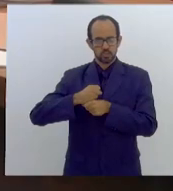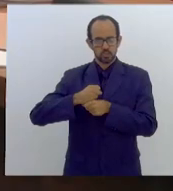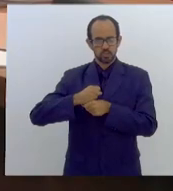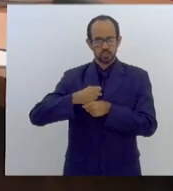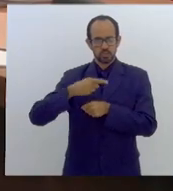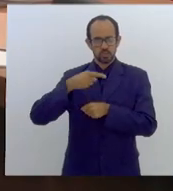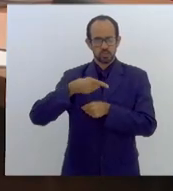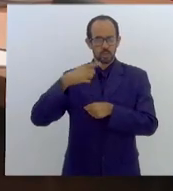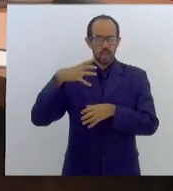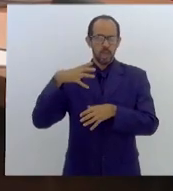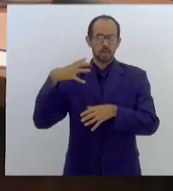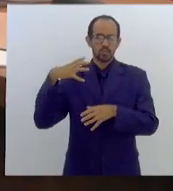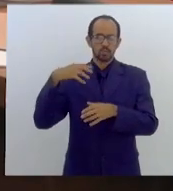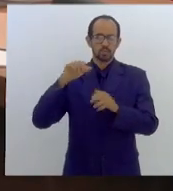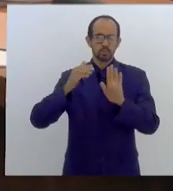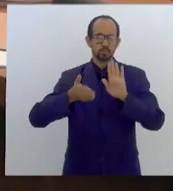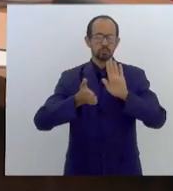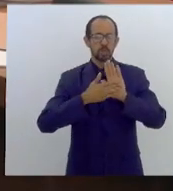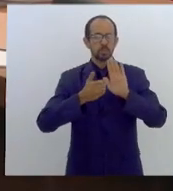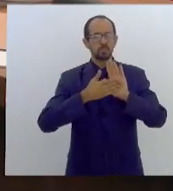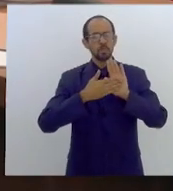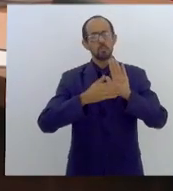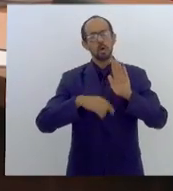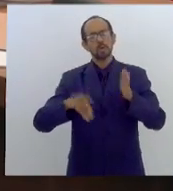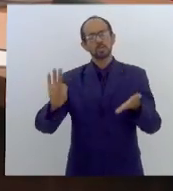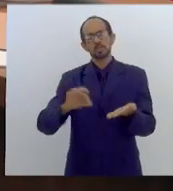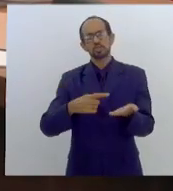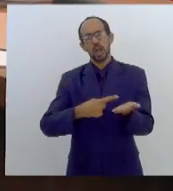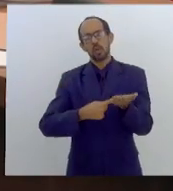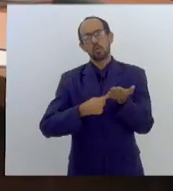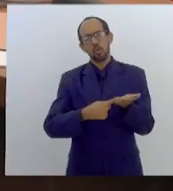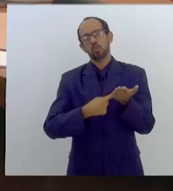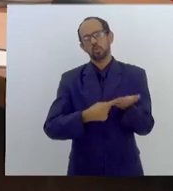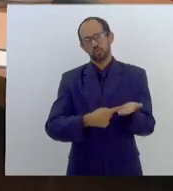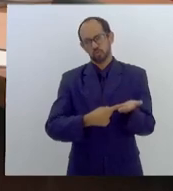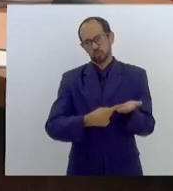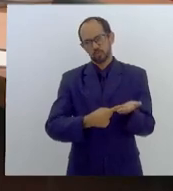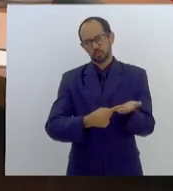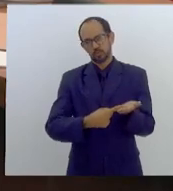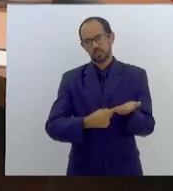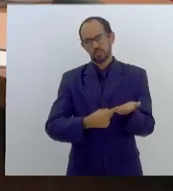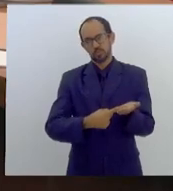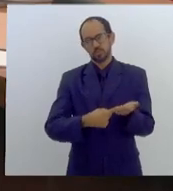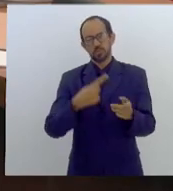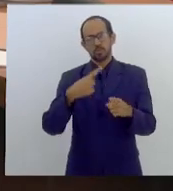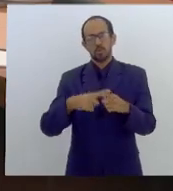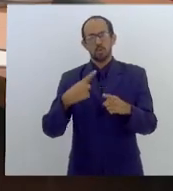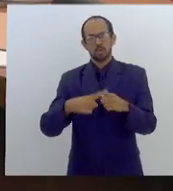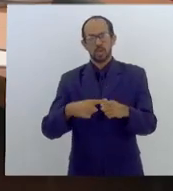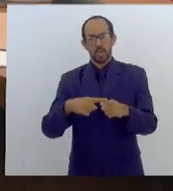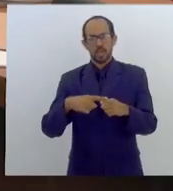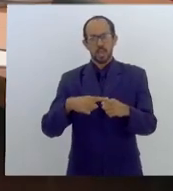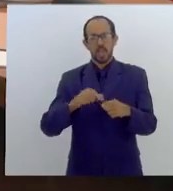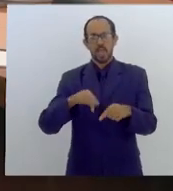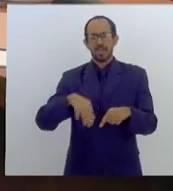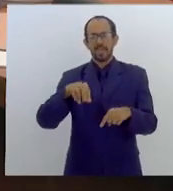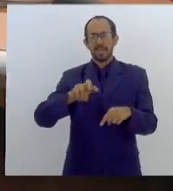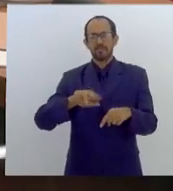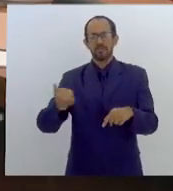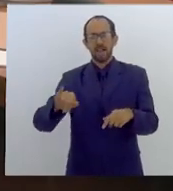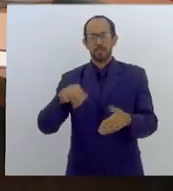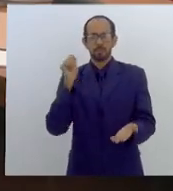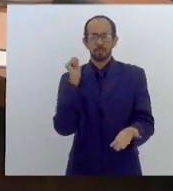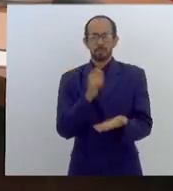nesse propenso acordo, até porque quem vai pagar são os